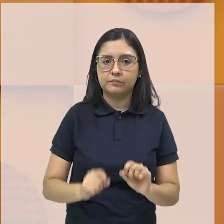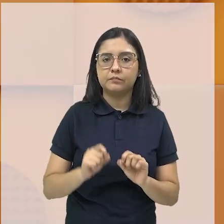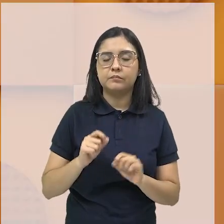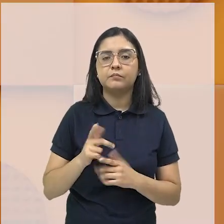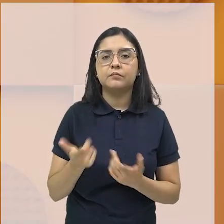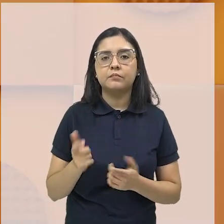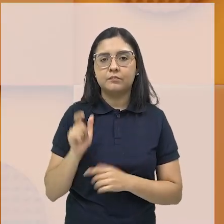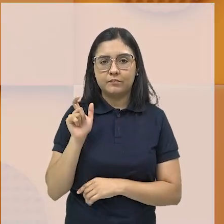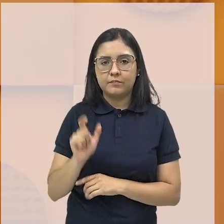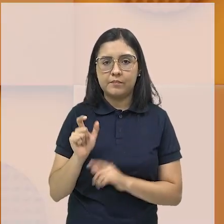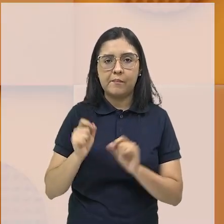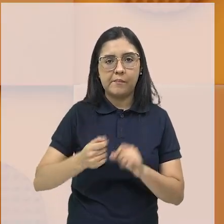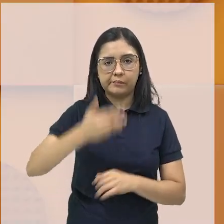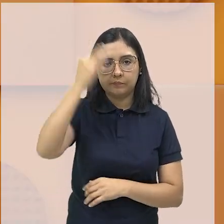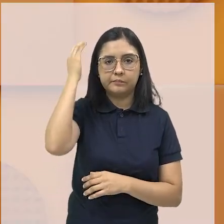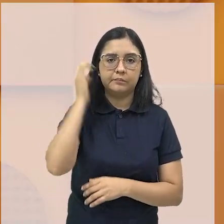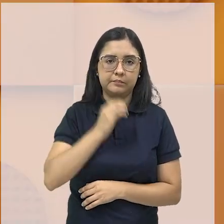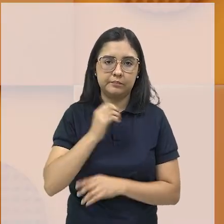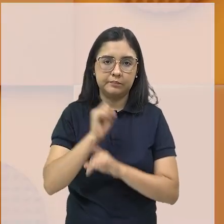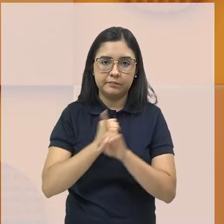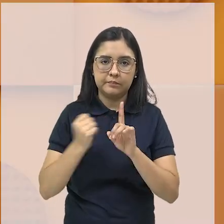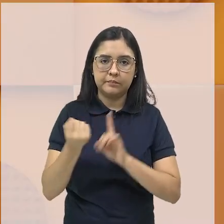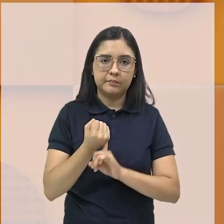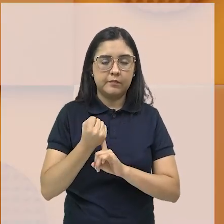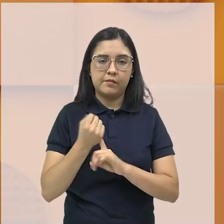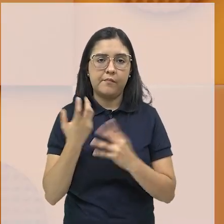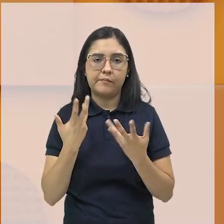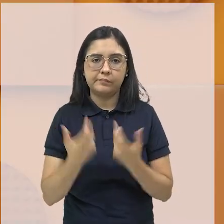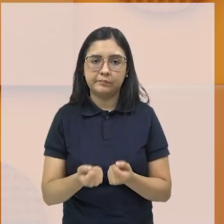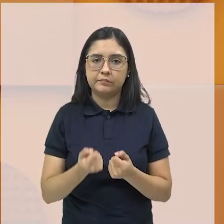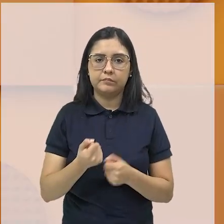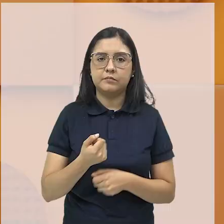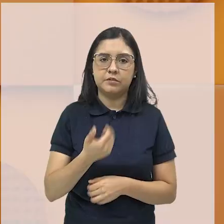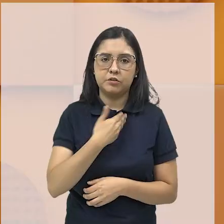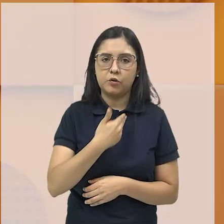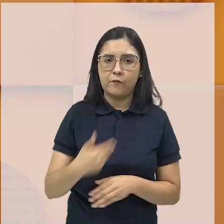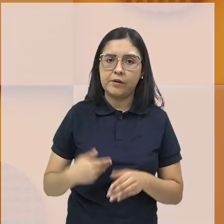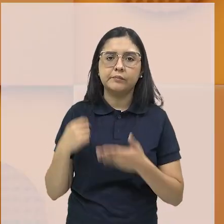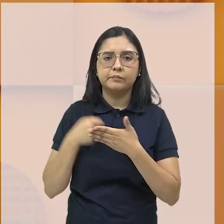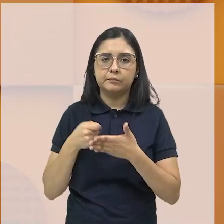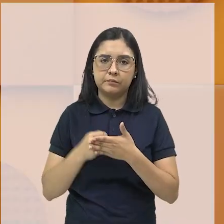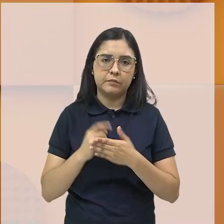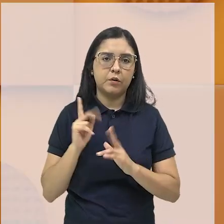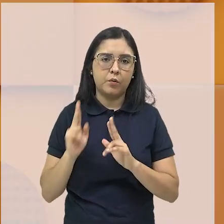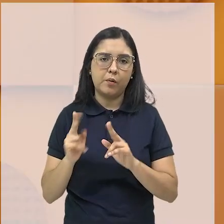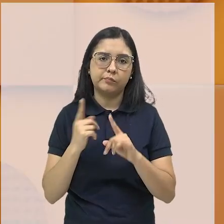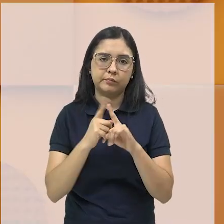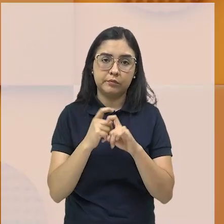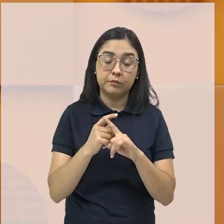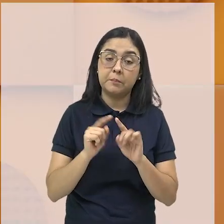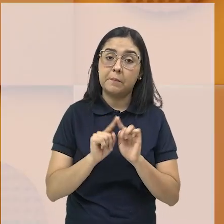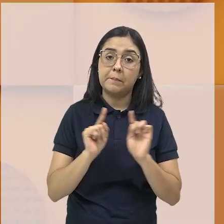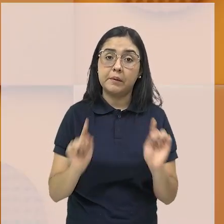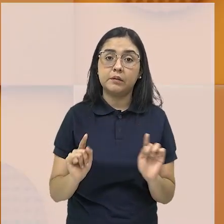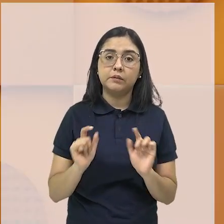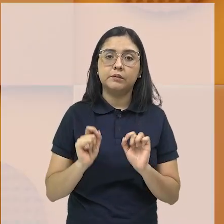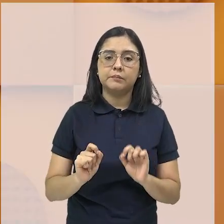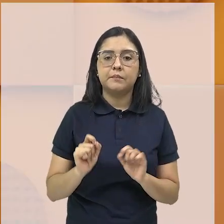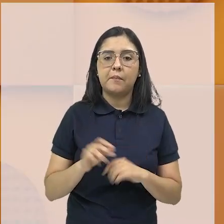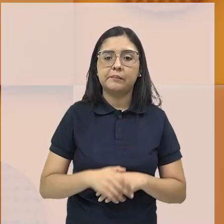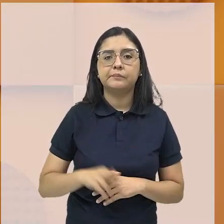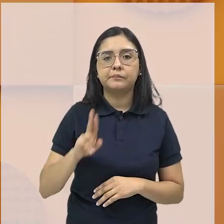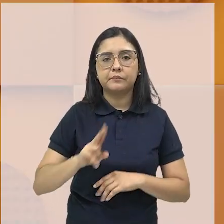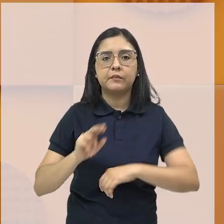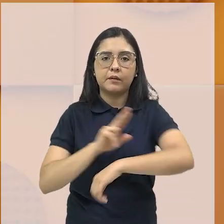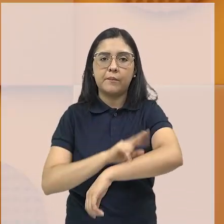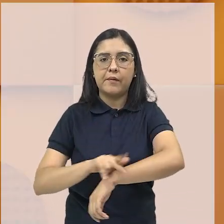darwinismo social já não vai estar ali, né, tão adepto de governos totalitários, como foi o nazismo, mas se vai usar a ideia da raça,